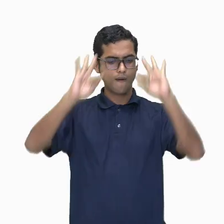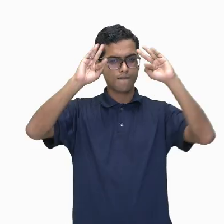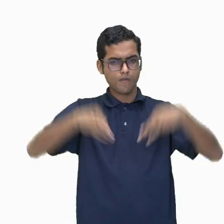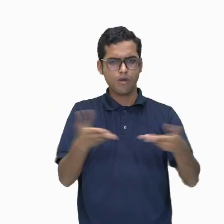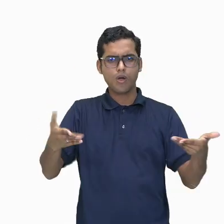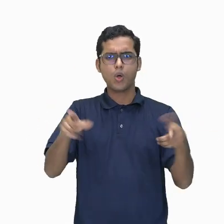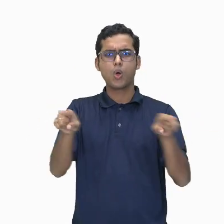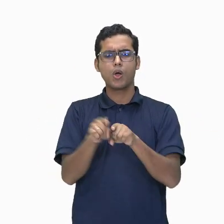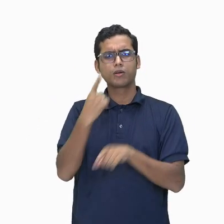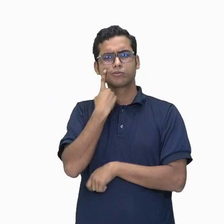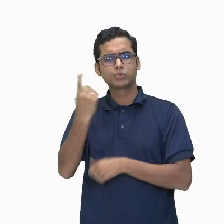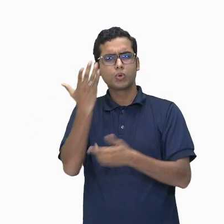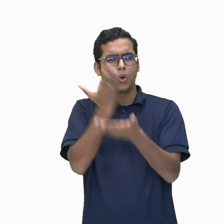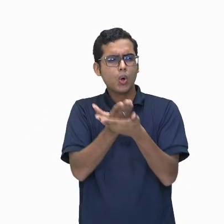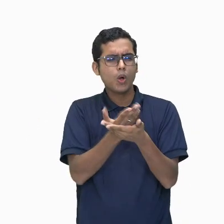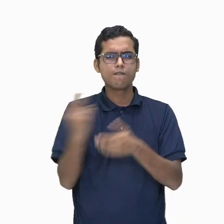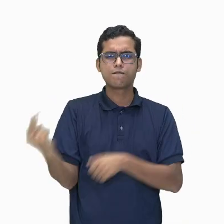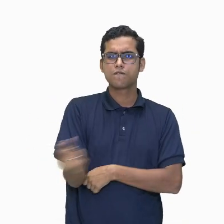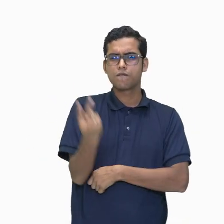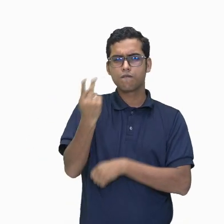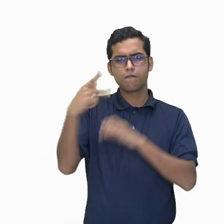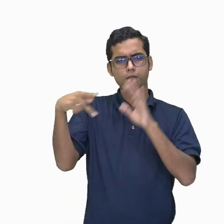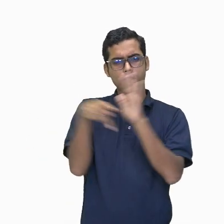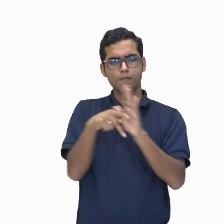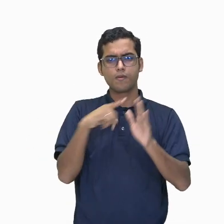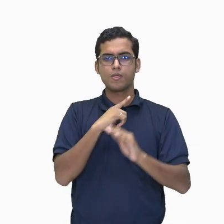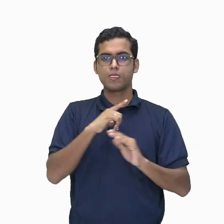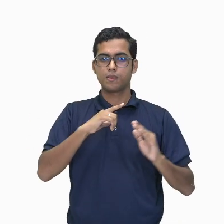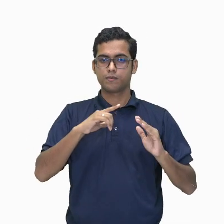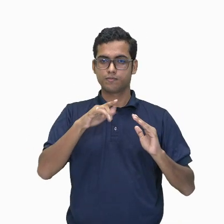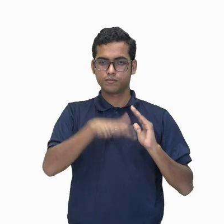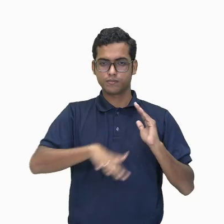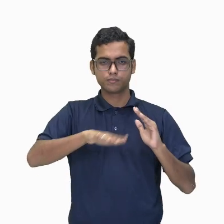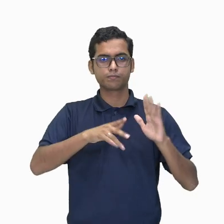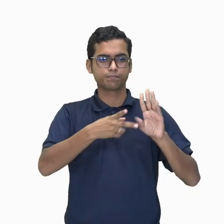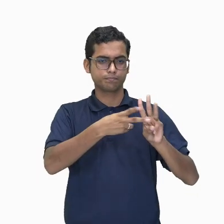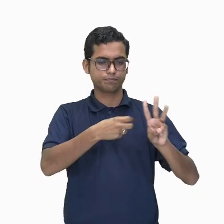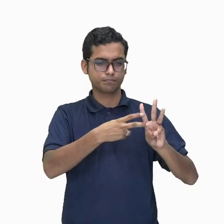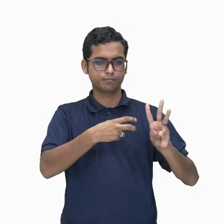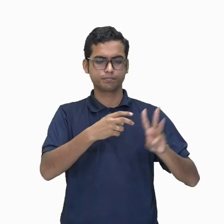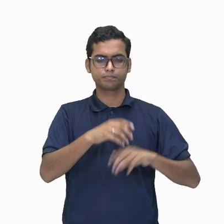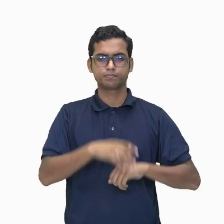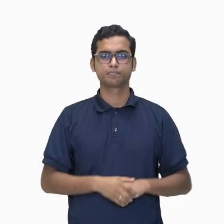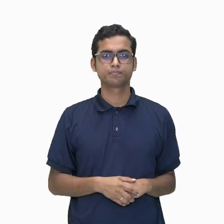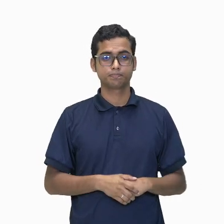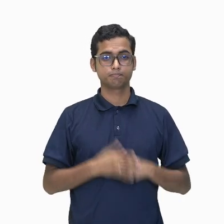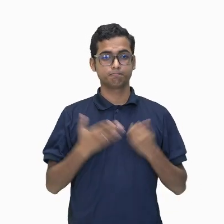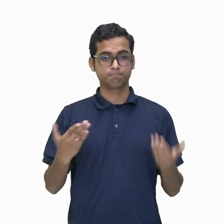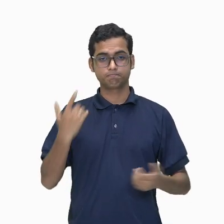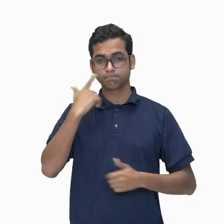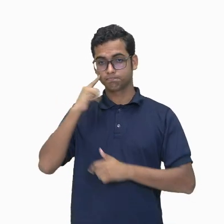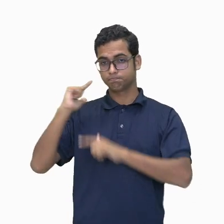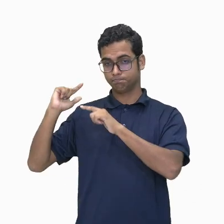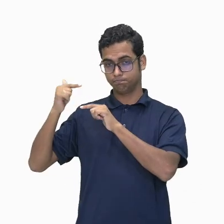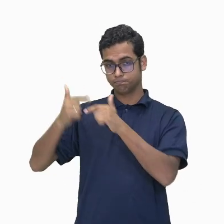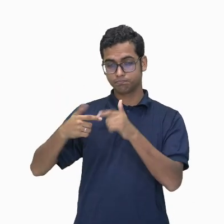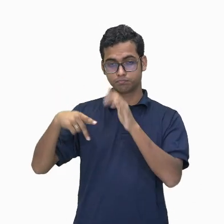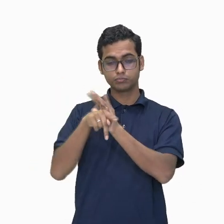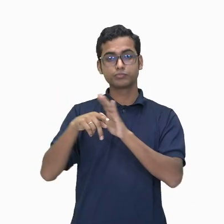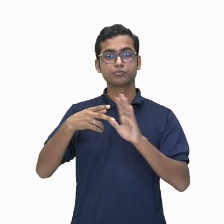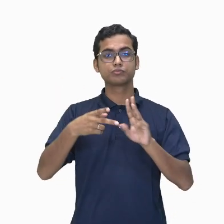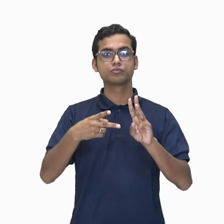os valores das religiões de matriz indígena. No caso dessas religiões, a questão dos valores